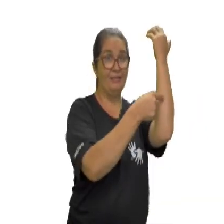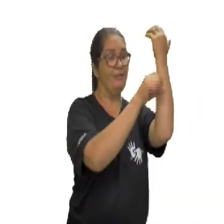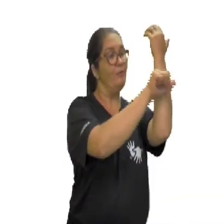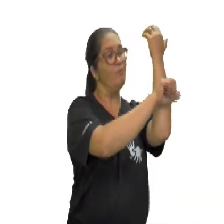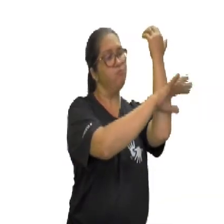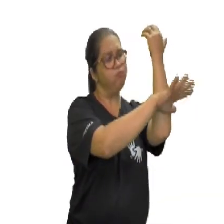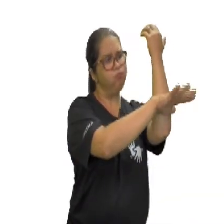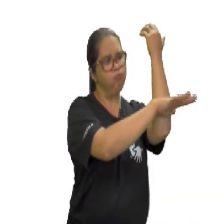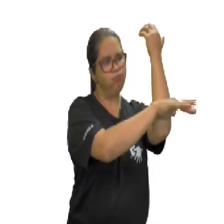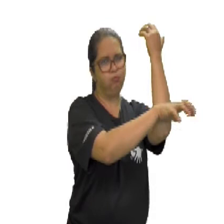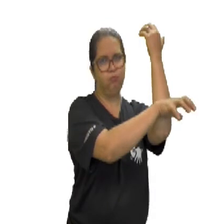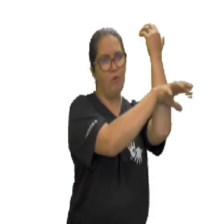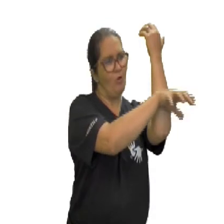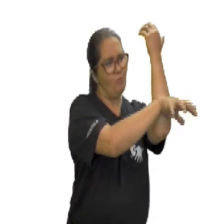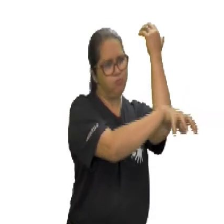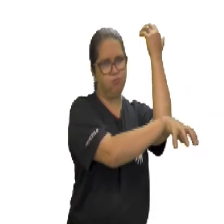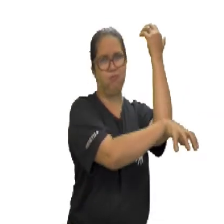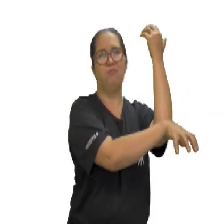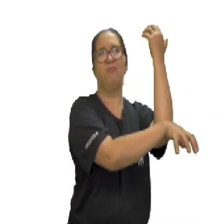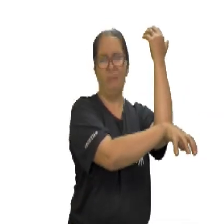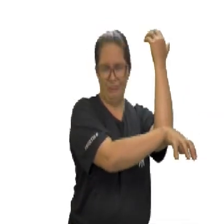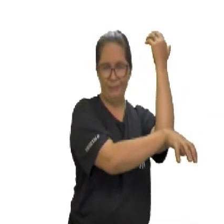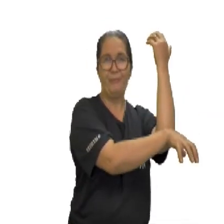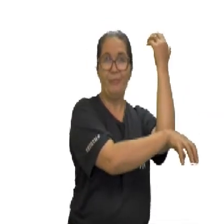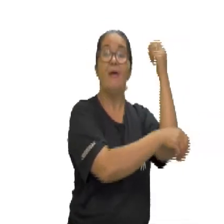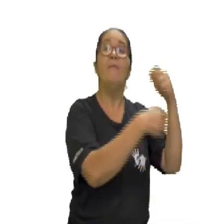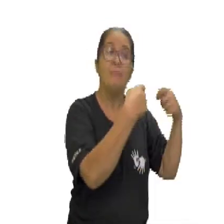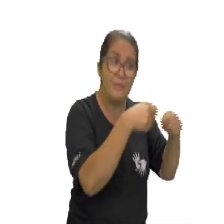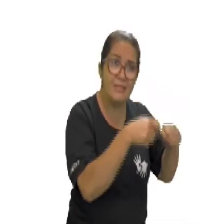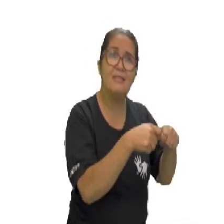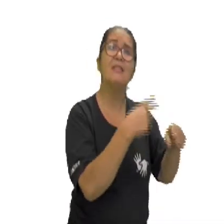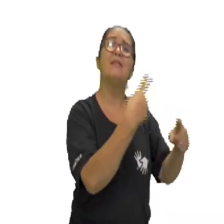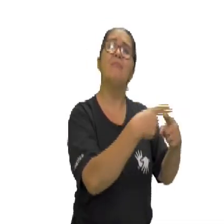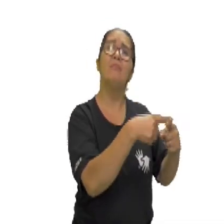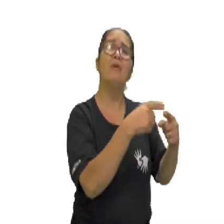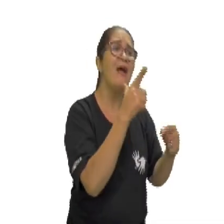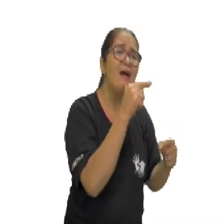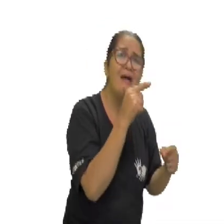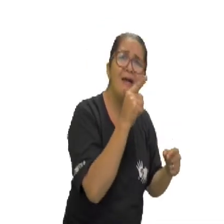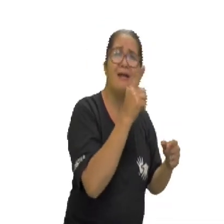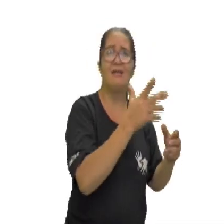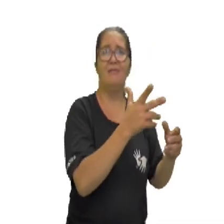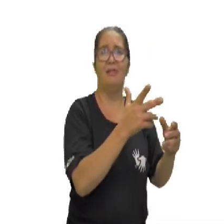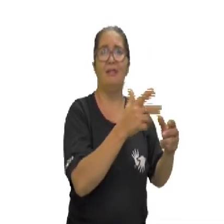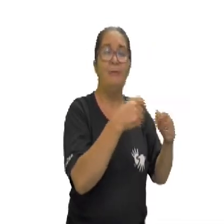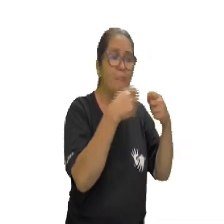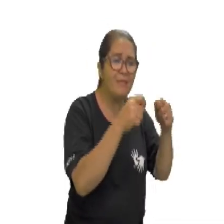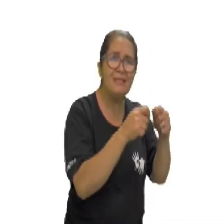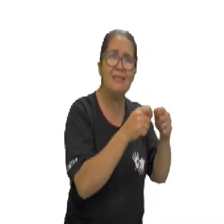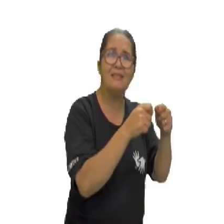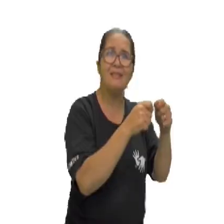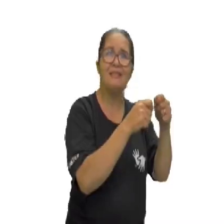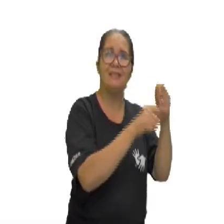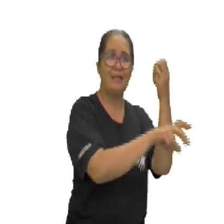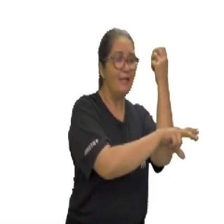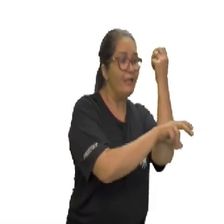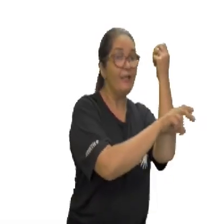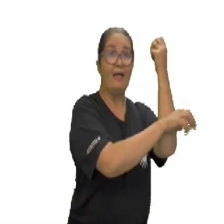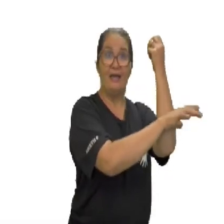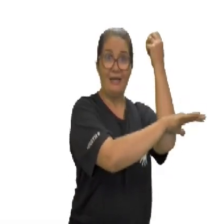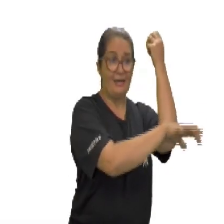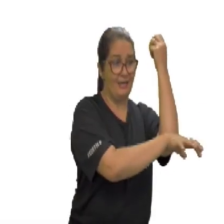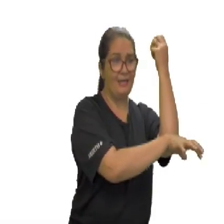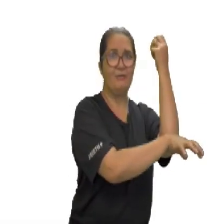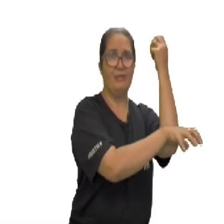ela é muito importante, por ser um solo argiloso, ela é muito importante na preservação do